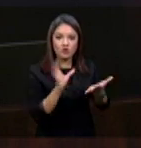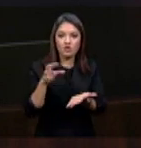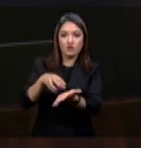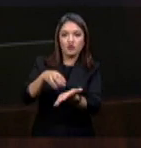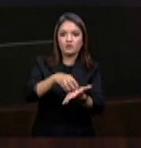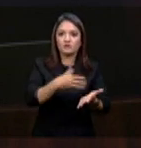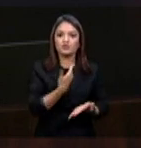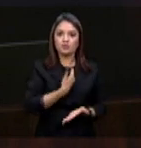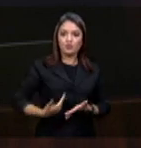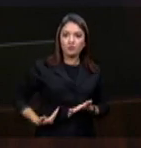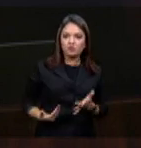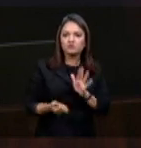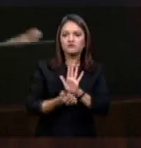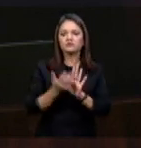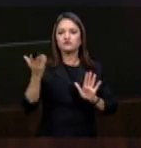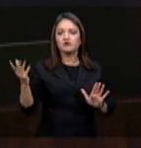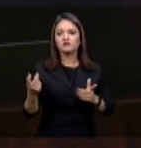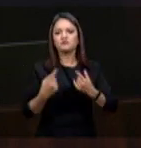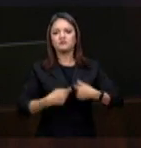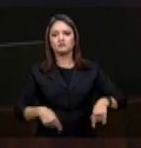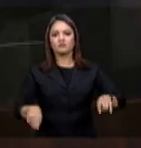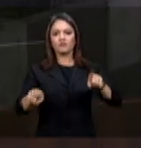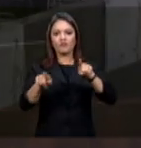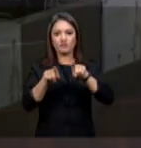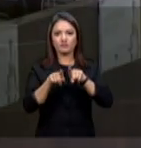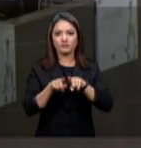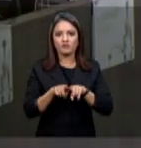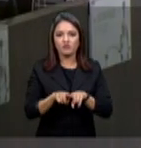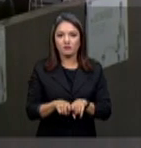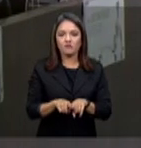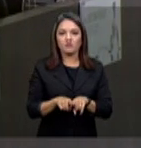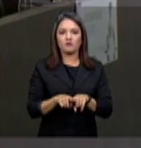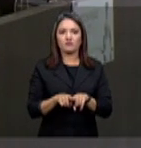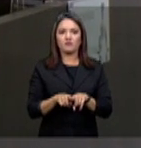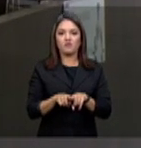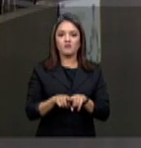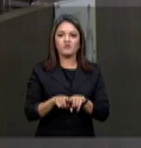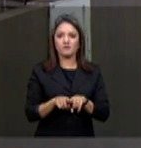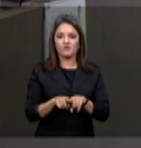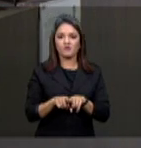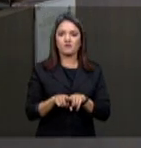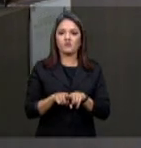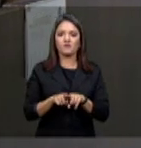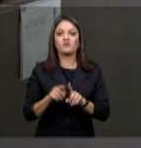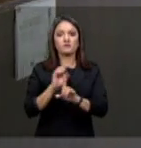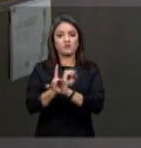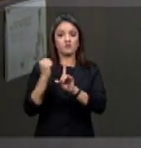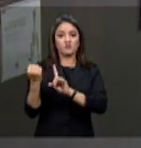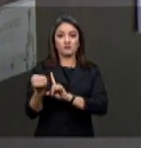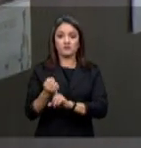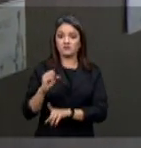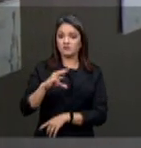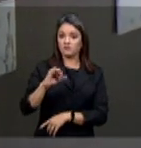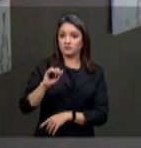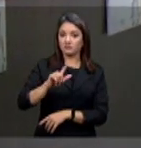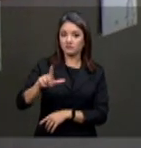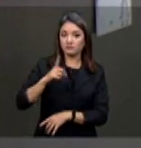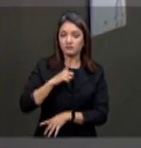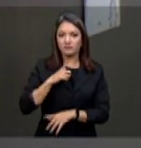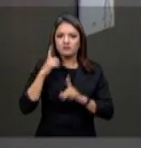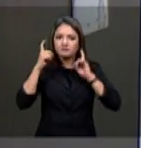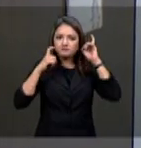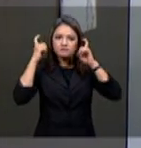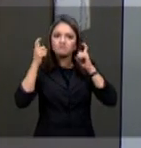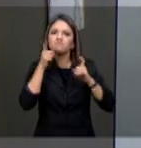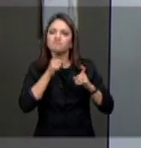públicos e parceria com a variados atores da sociedade civil que está preocupada e fase as políticas